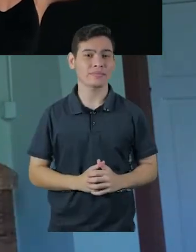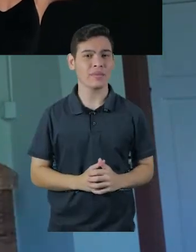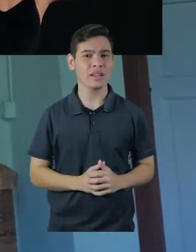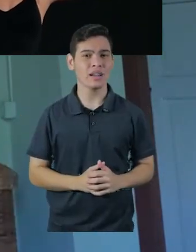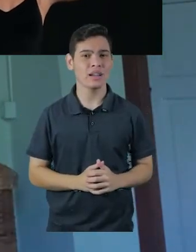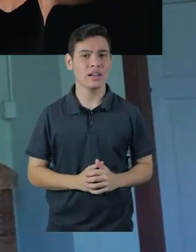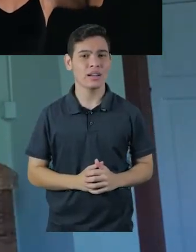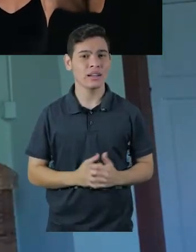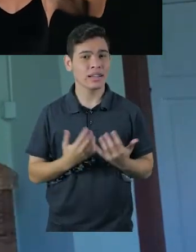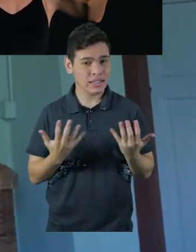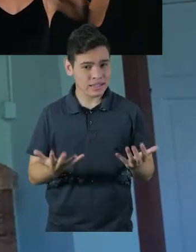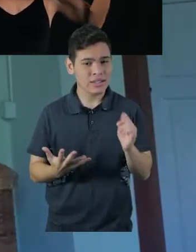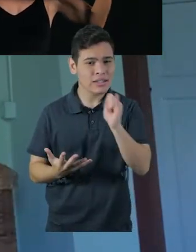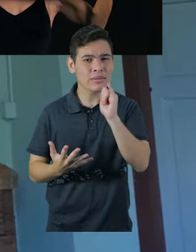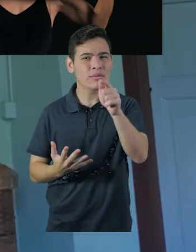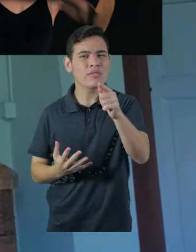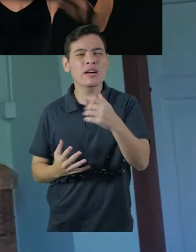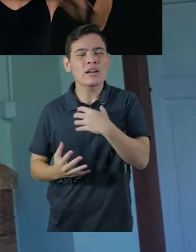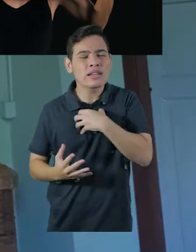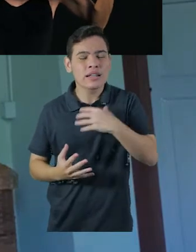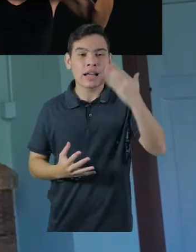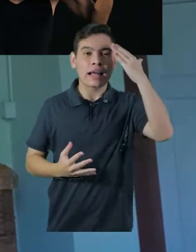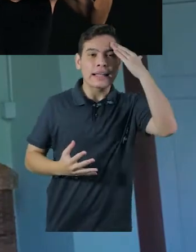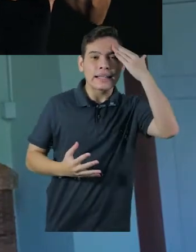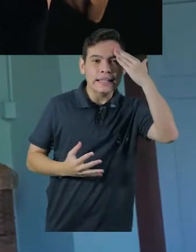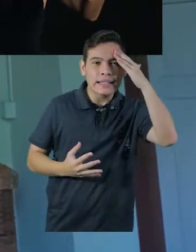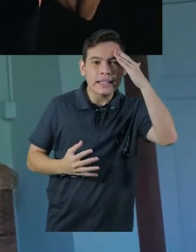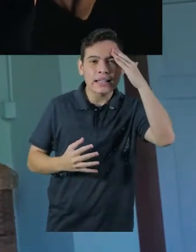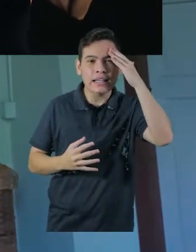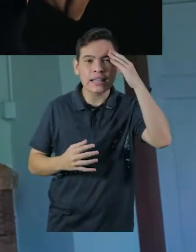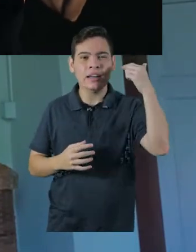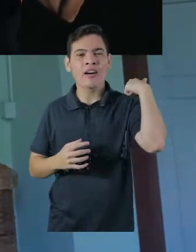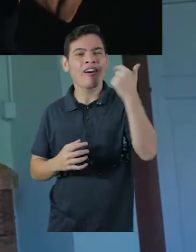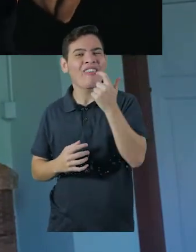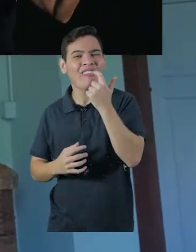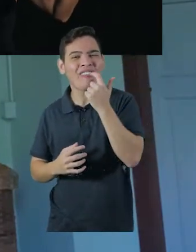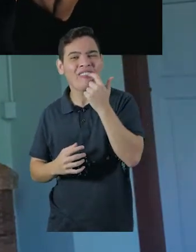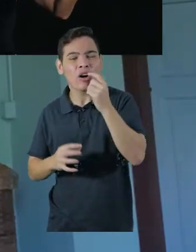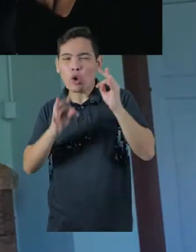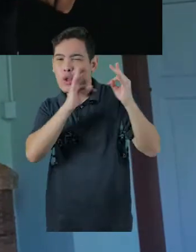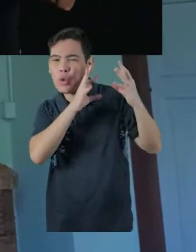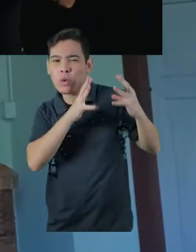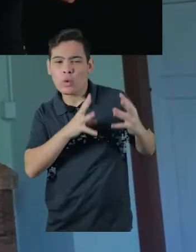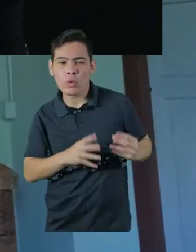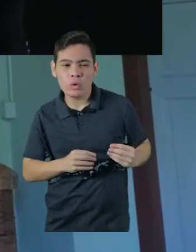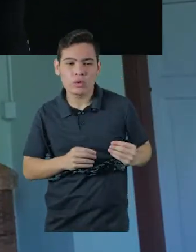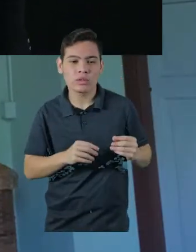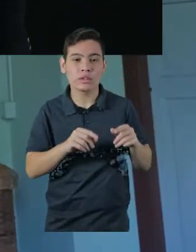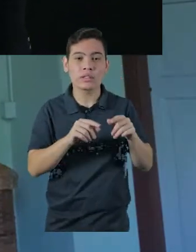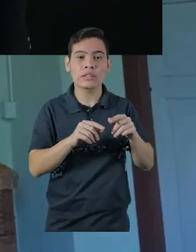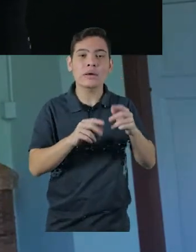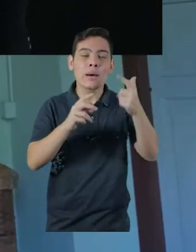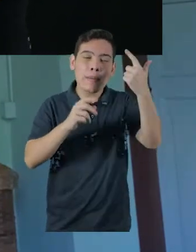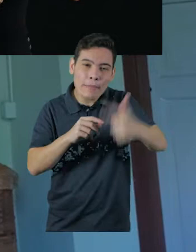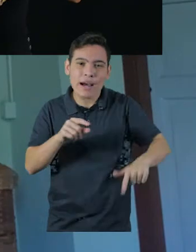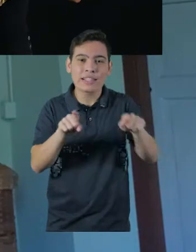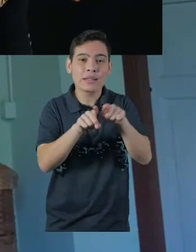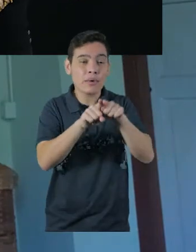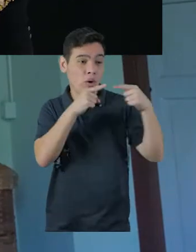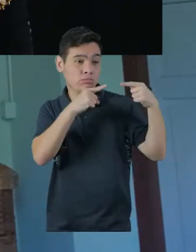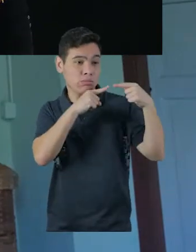vertebral. Então, entender todas as nuances dos movimentos básicos da coluna e